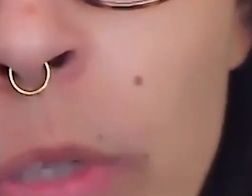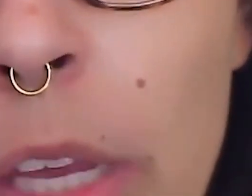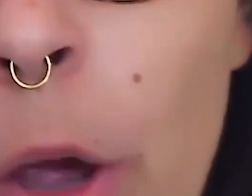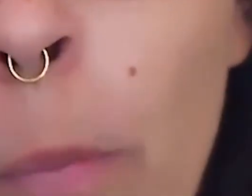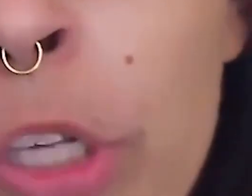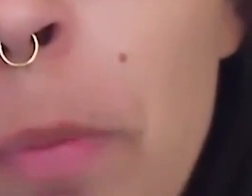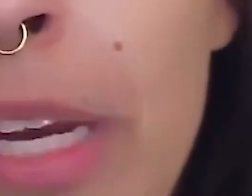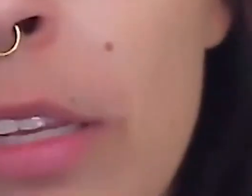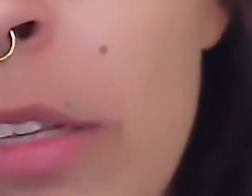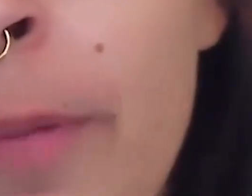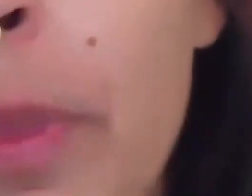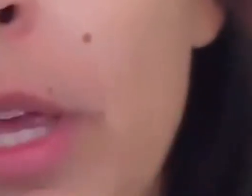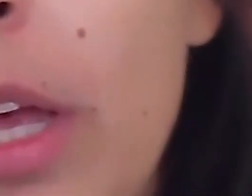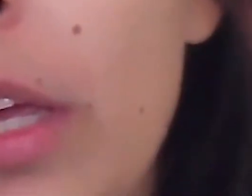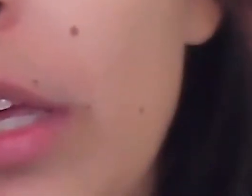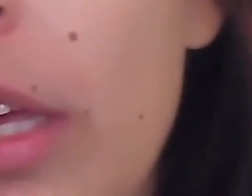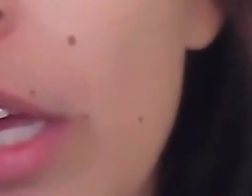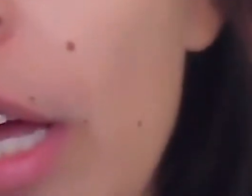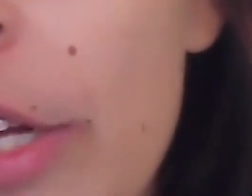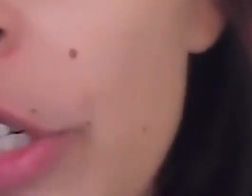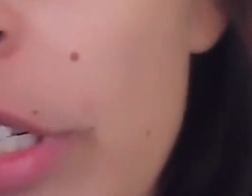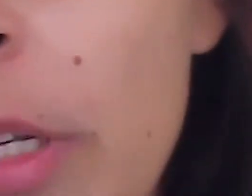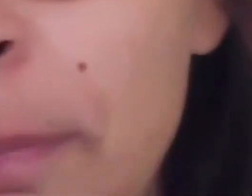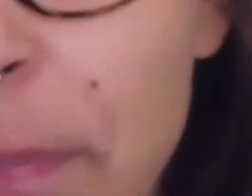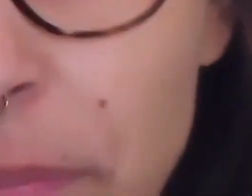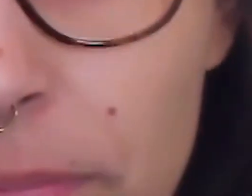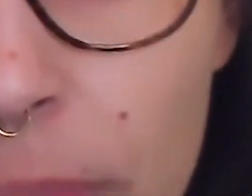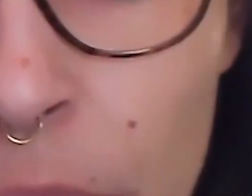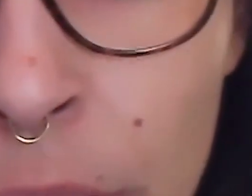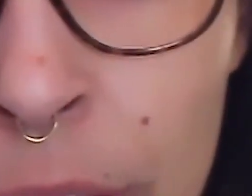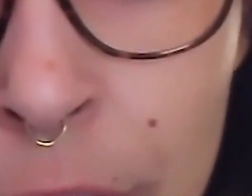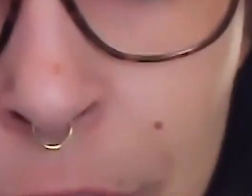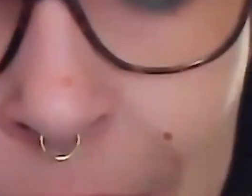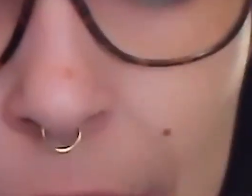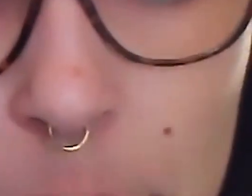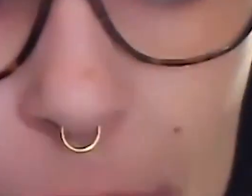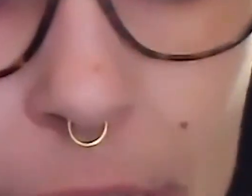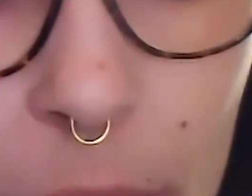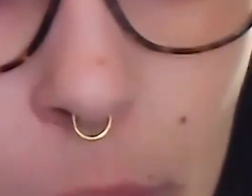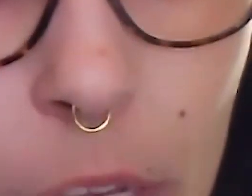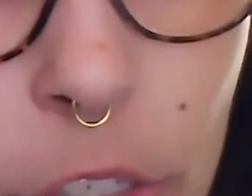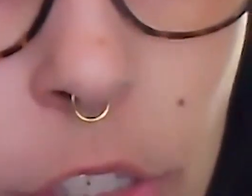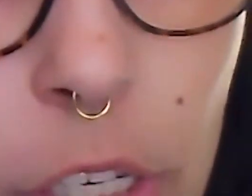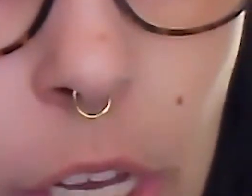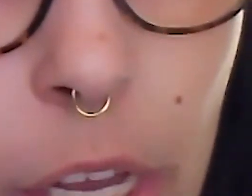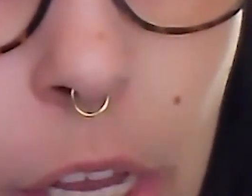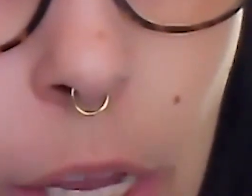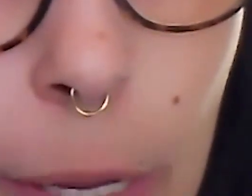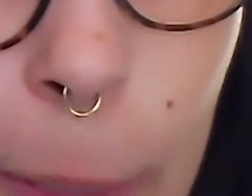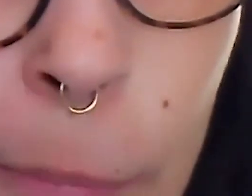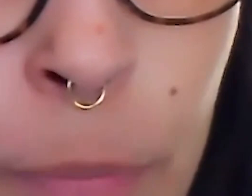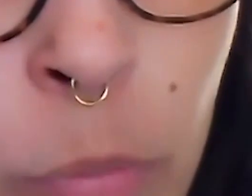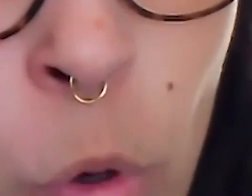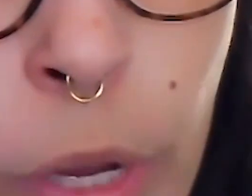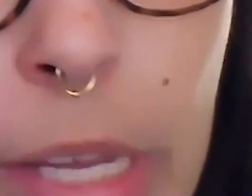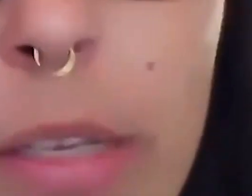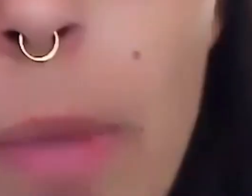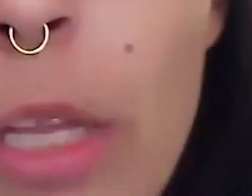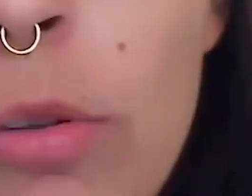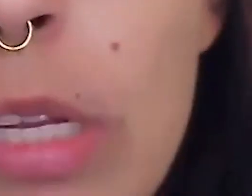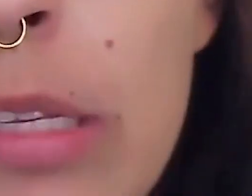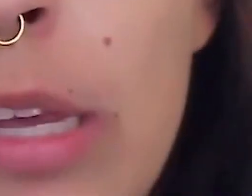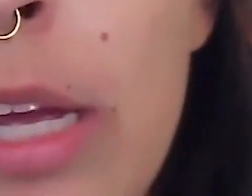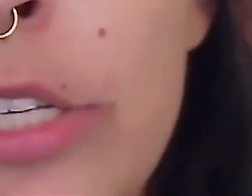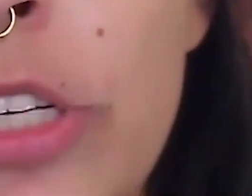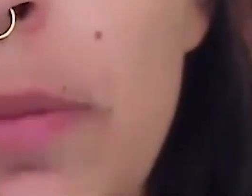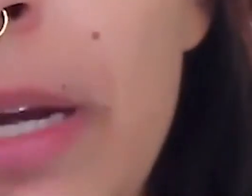episódio ontem, que é o Pod Perícia, e a gente traz basicamente